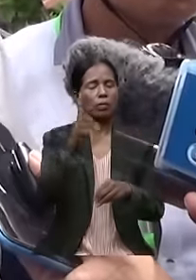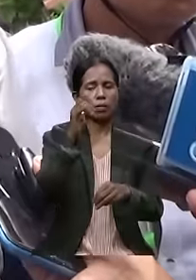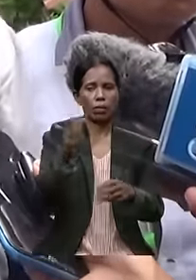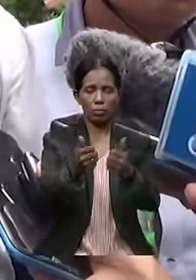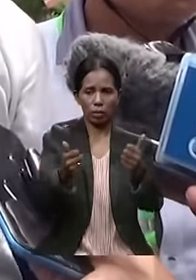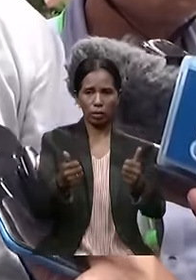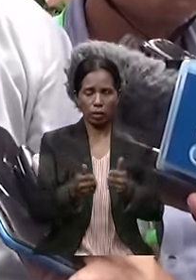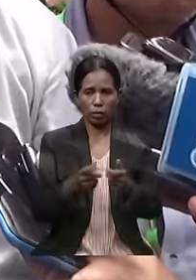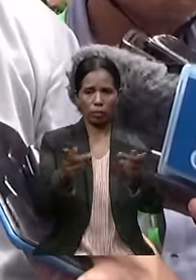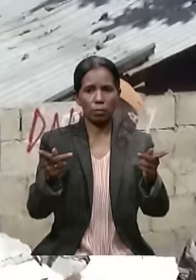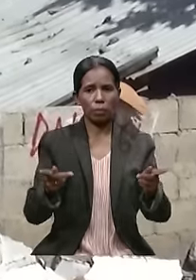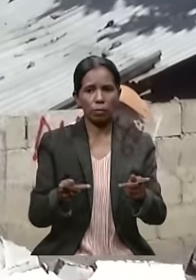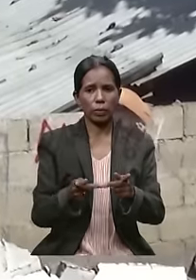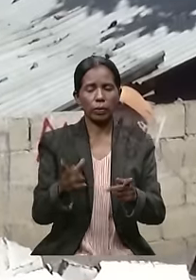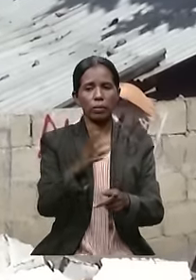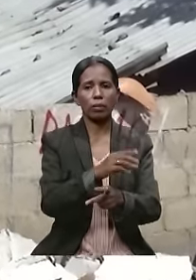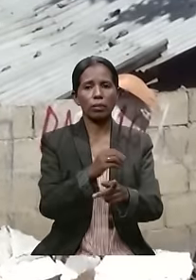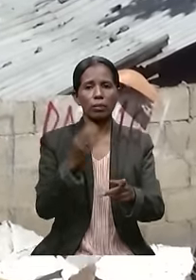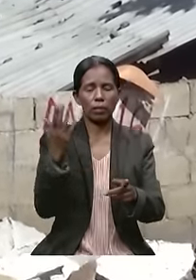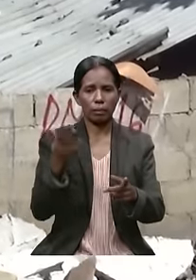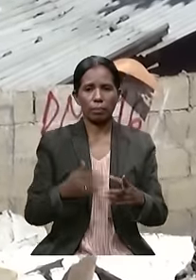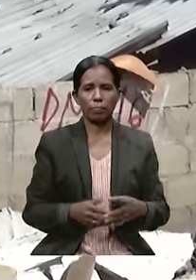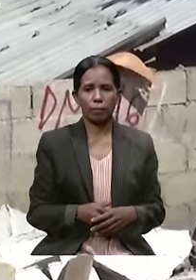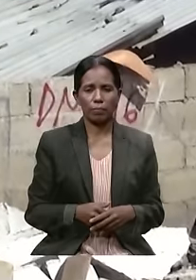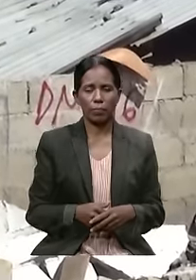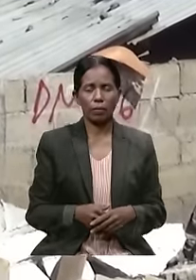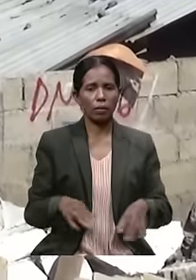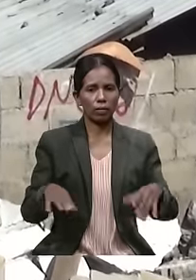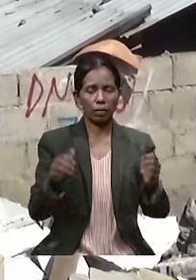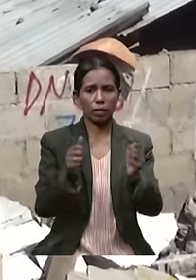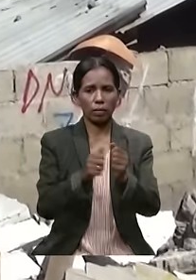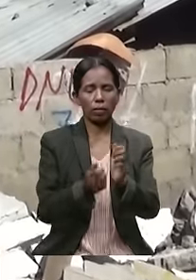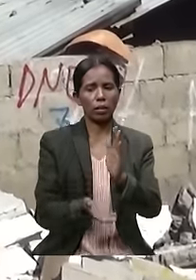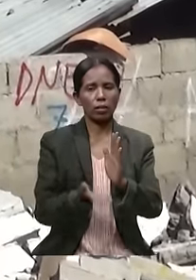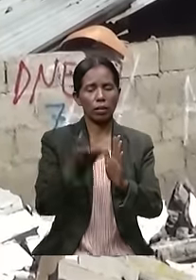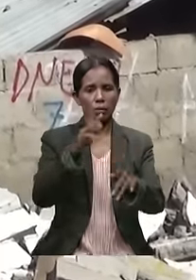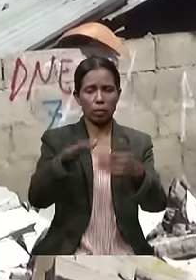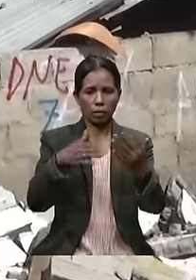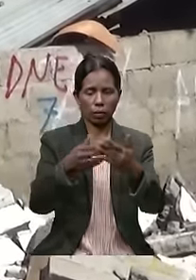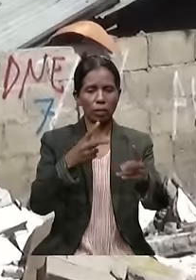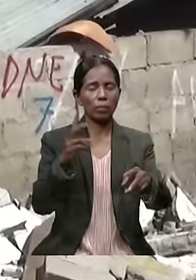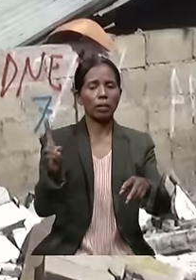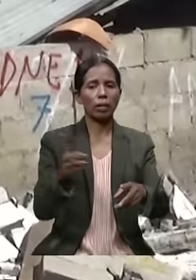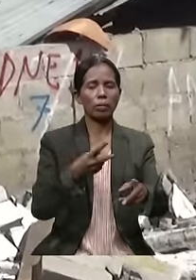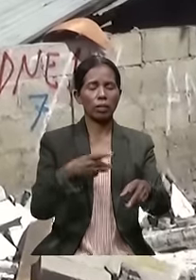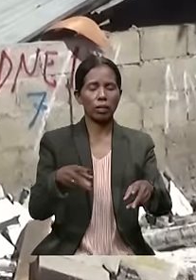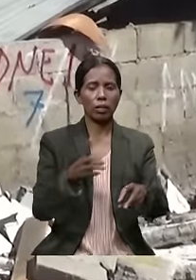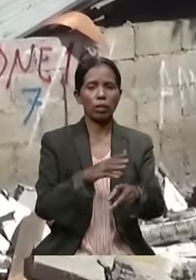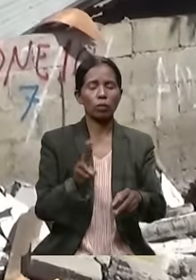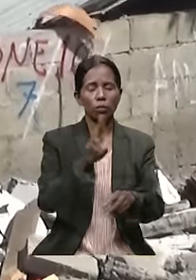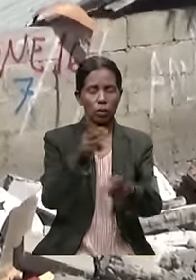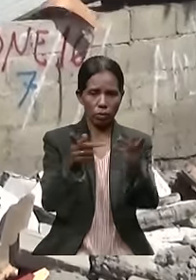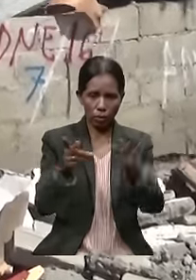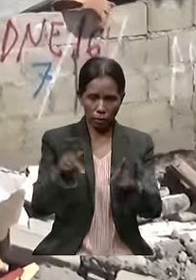administrador posto e município de Ili, na Autoridade Local Sira, Serviço Amuto, Coriaçai Comunidade no Vendedor Sira de B, ocupa espaço